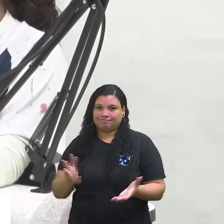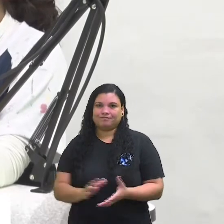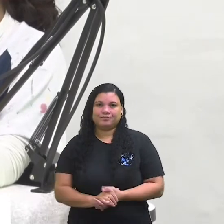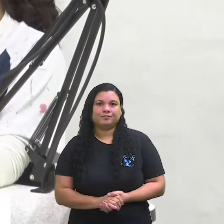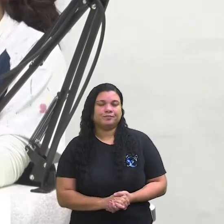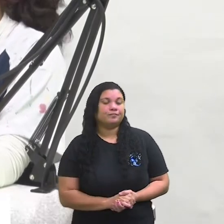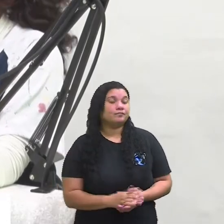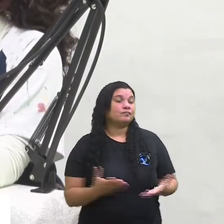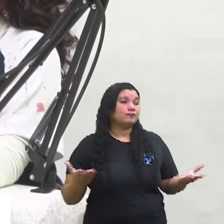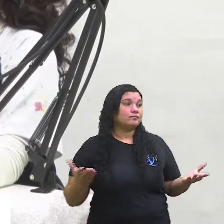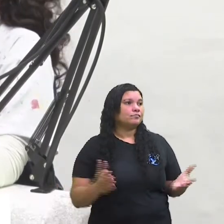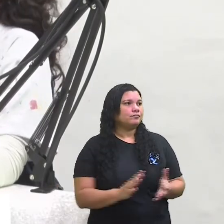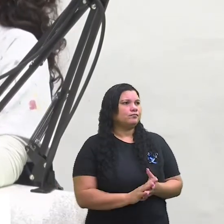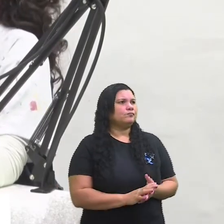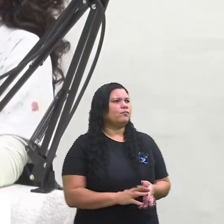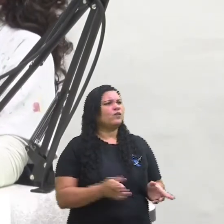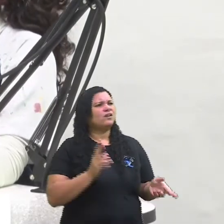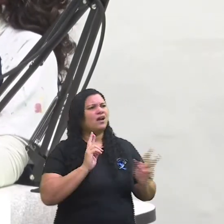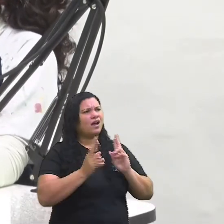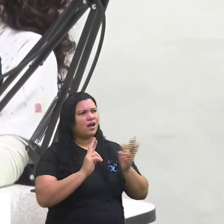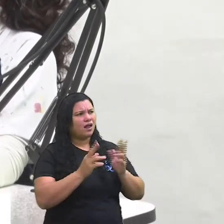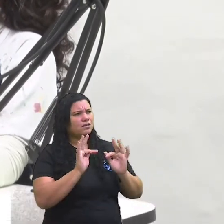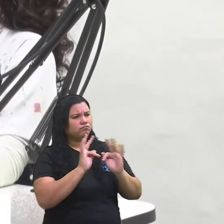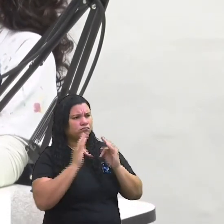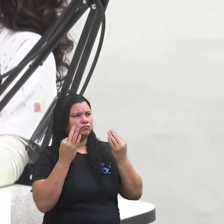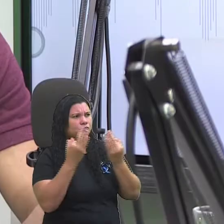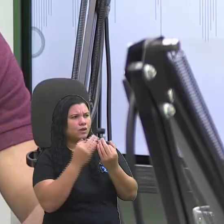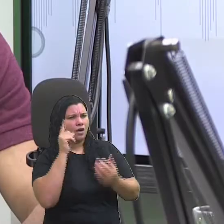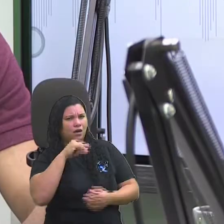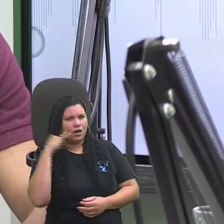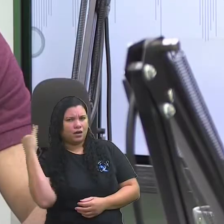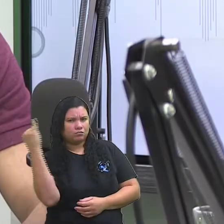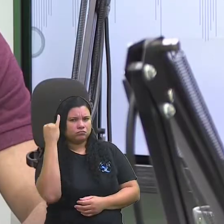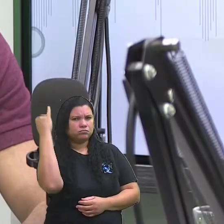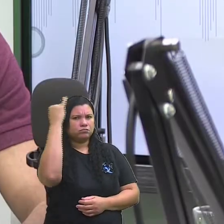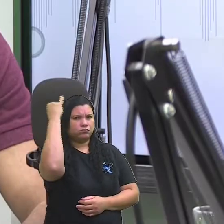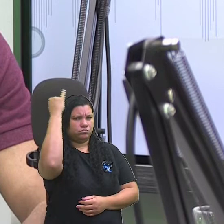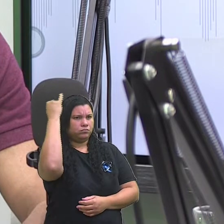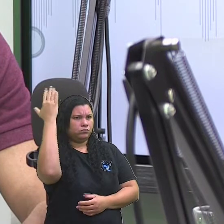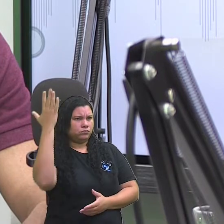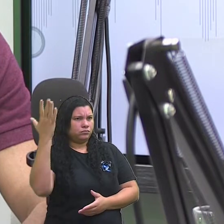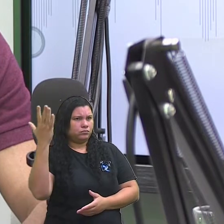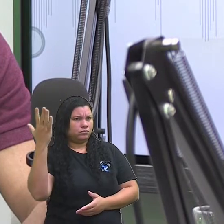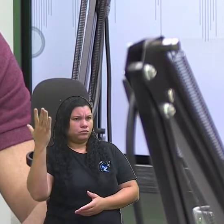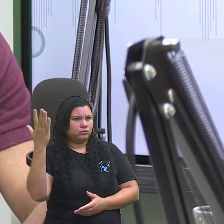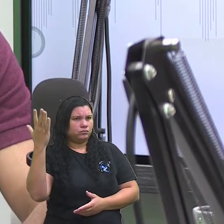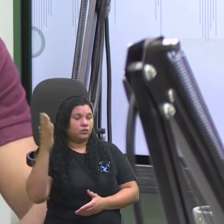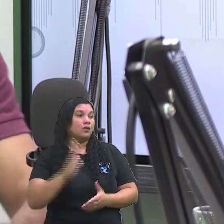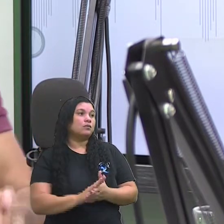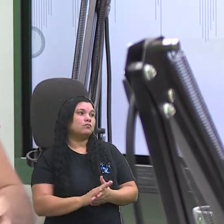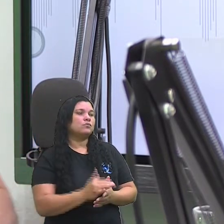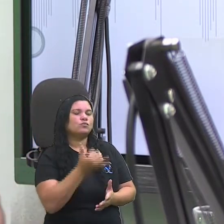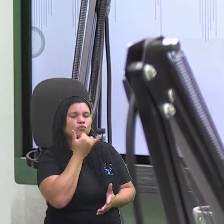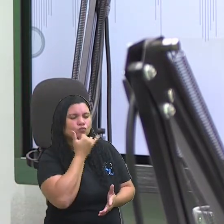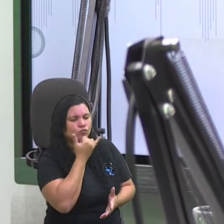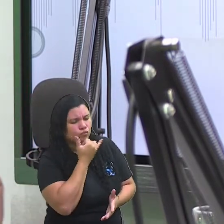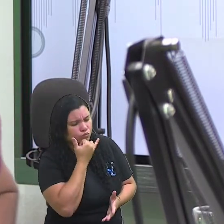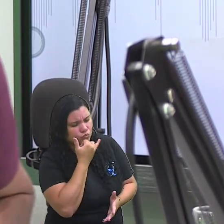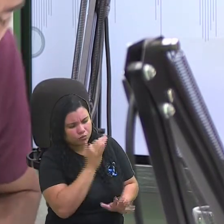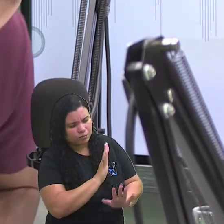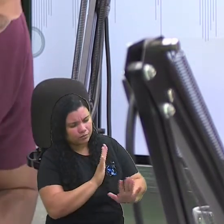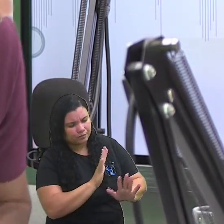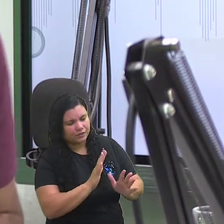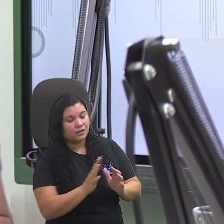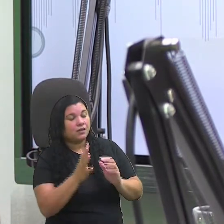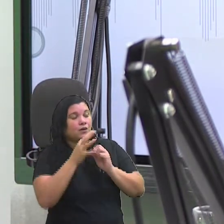à próxima. A oração em família é importante? A relação... A oração. Ah, sem dúvida